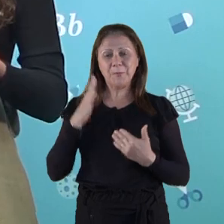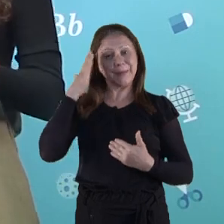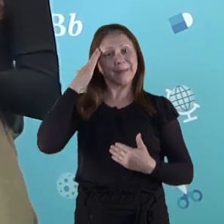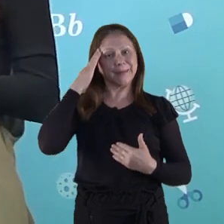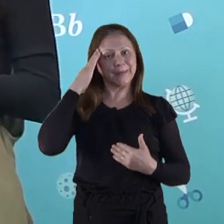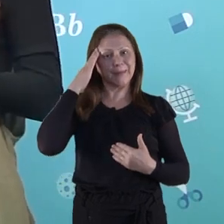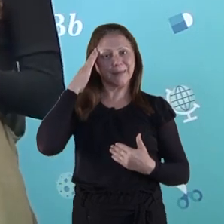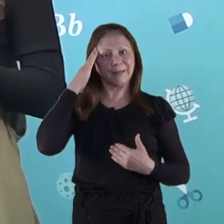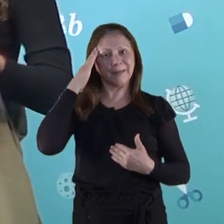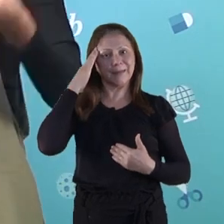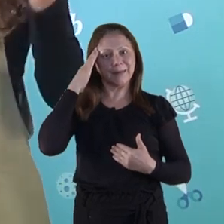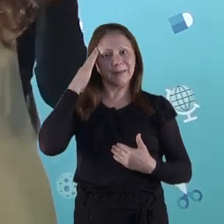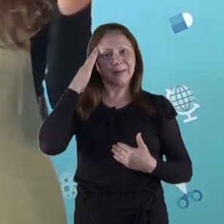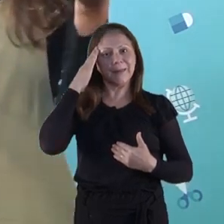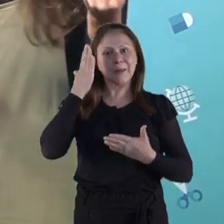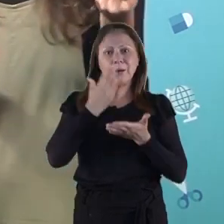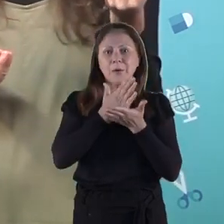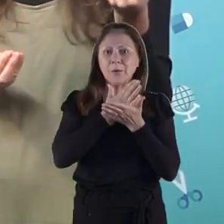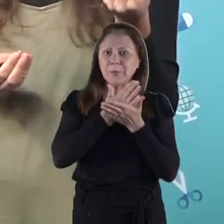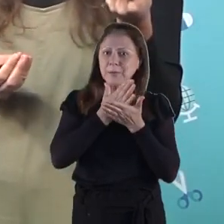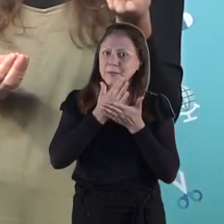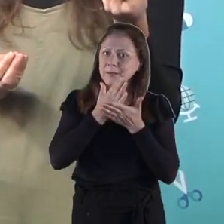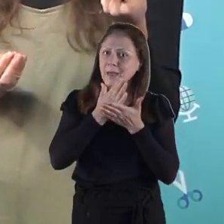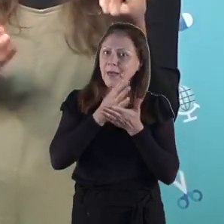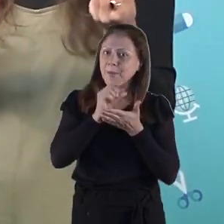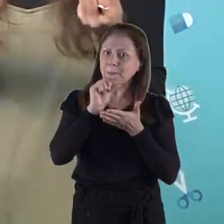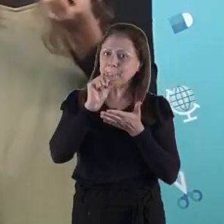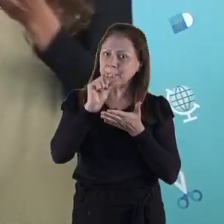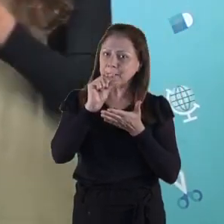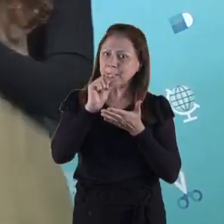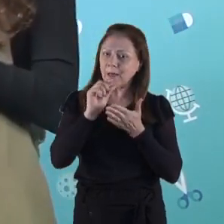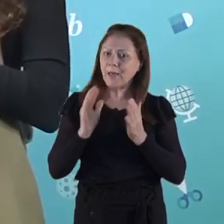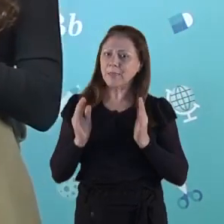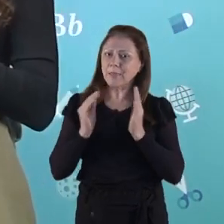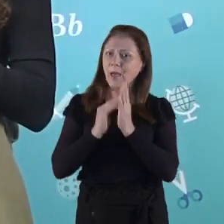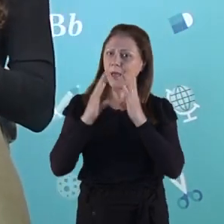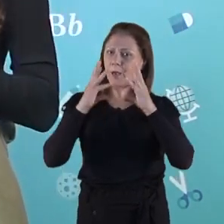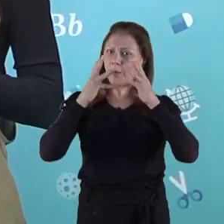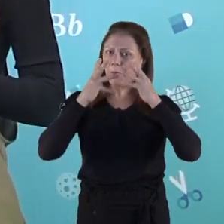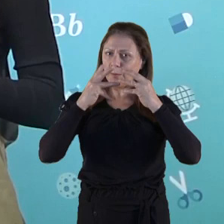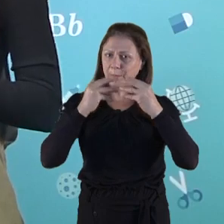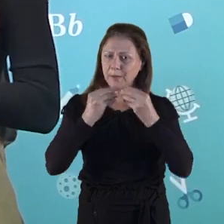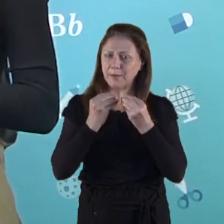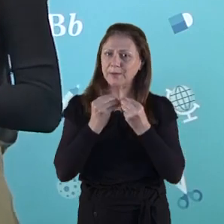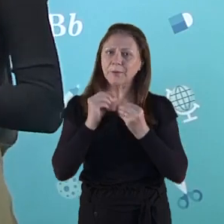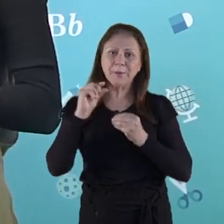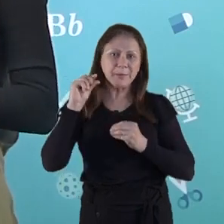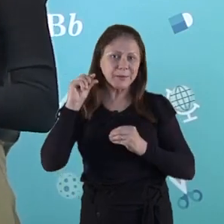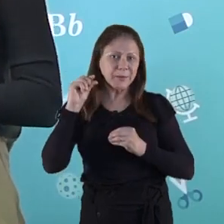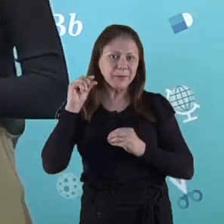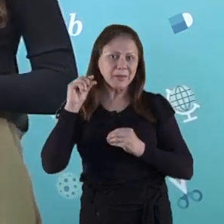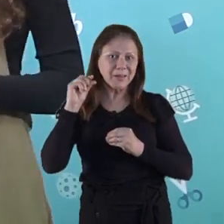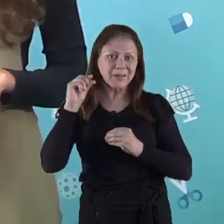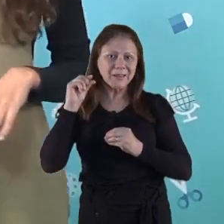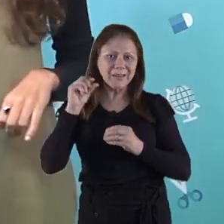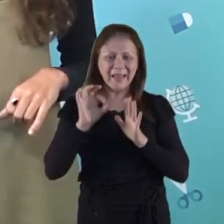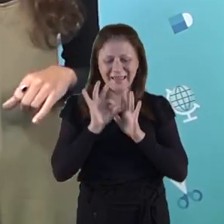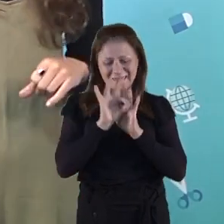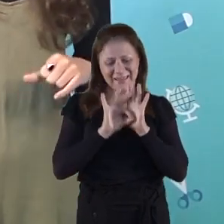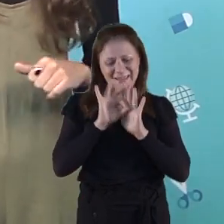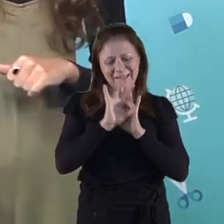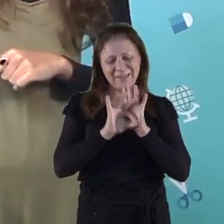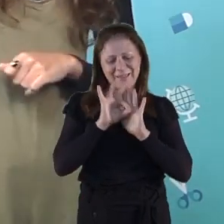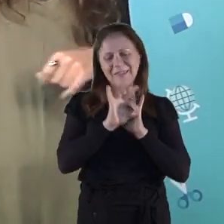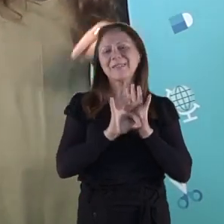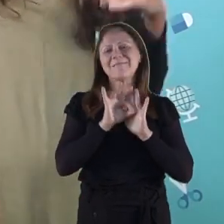E para entender como funciona, a gente vai desde a menor parte do nosso corpo até a mais complexa. E lembra qual que é a menor parte do corpo? É a